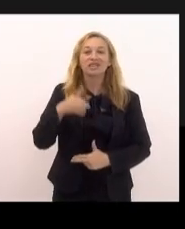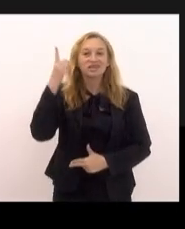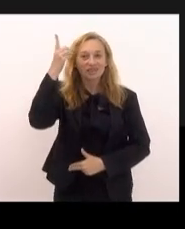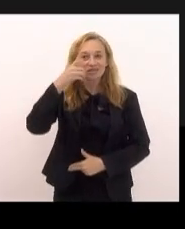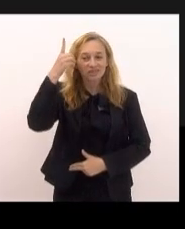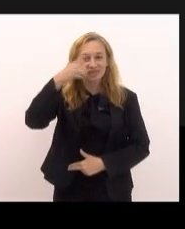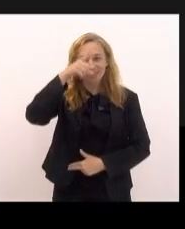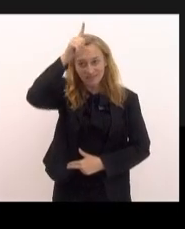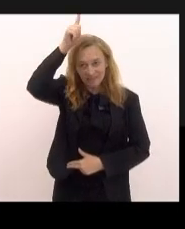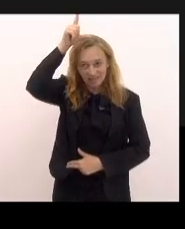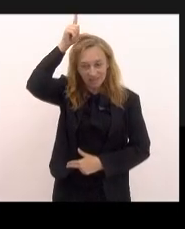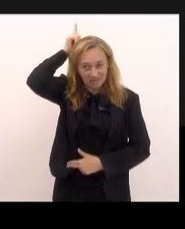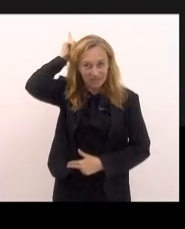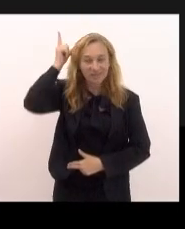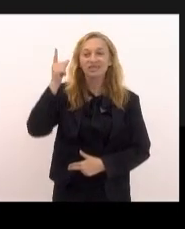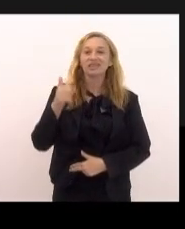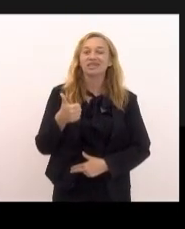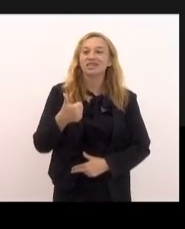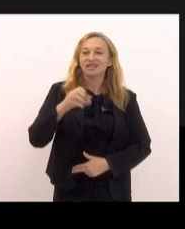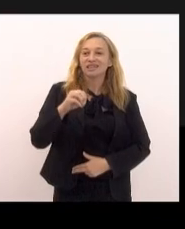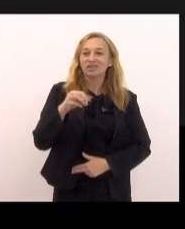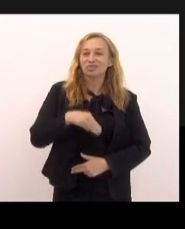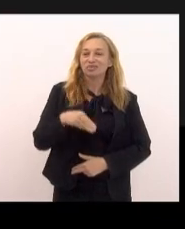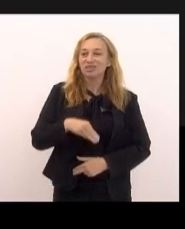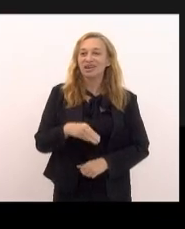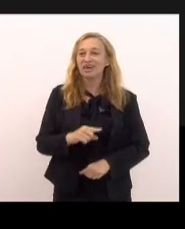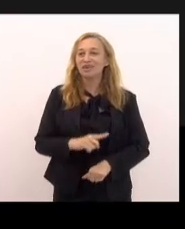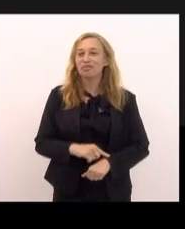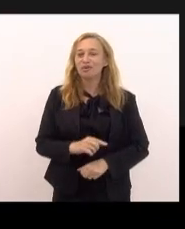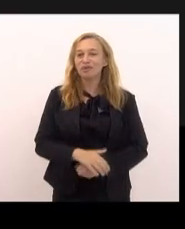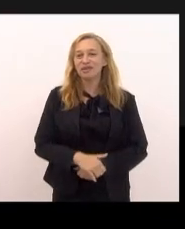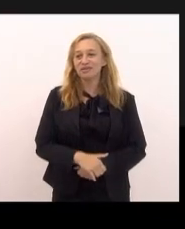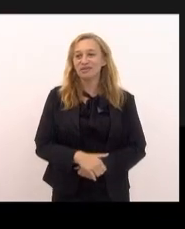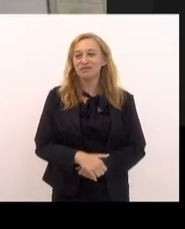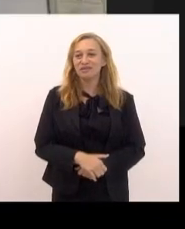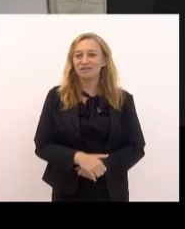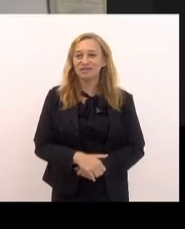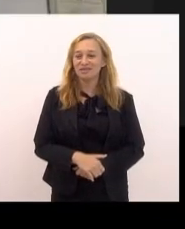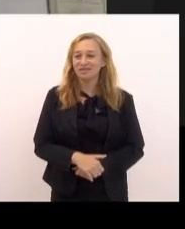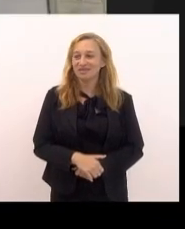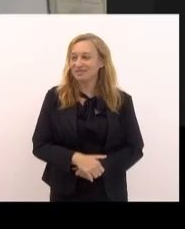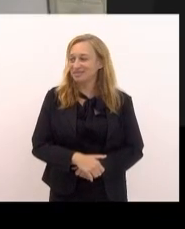deputado Paulo. Vossa Excelência tem 10 minutos. Recording stopped.